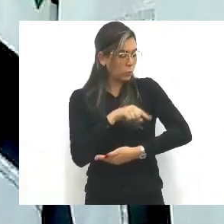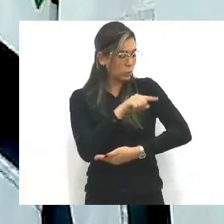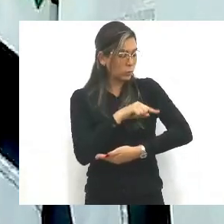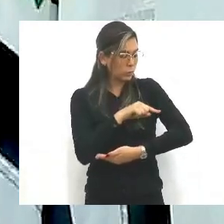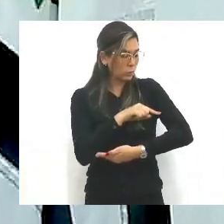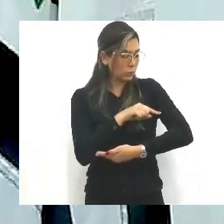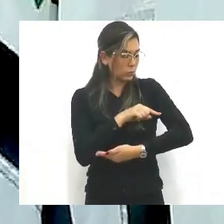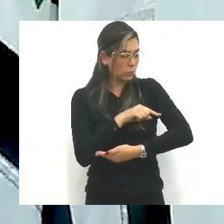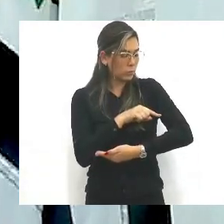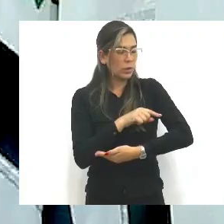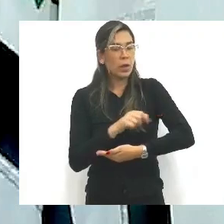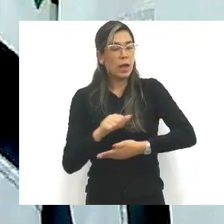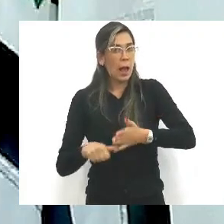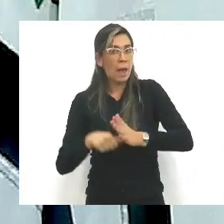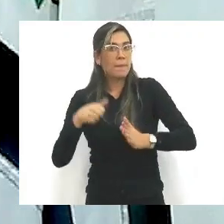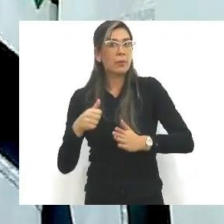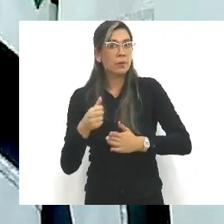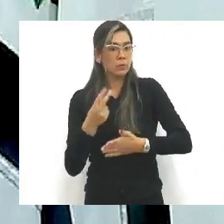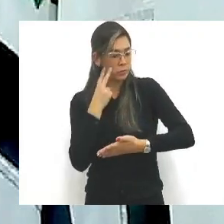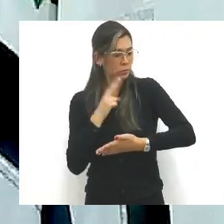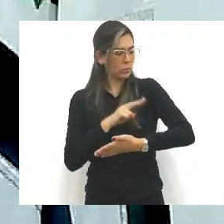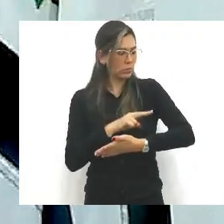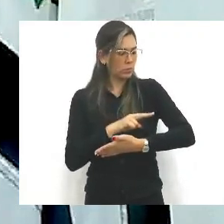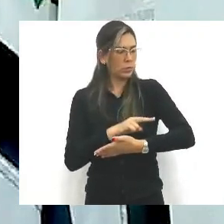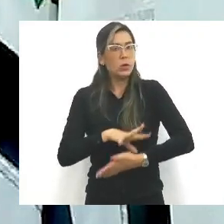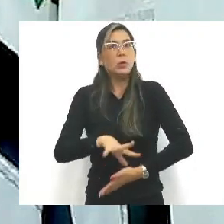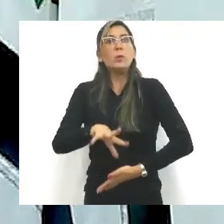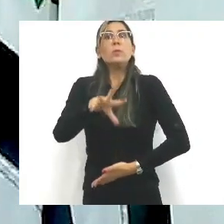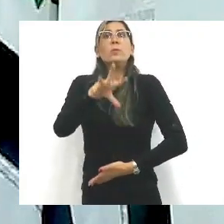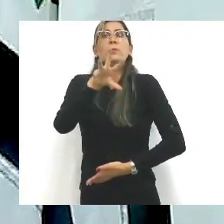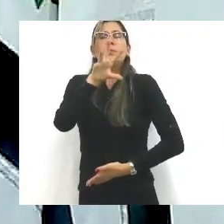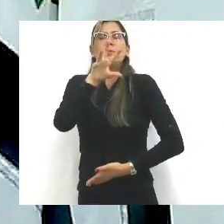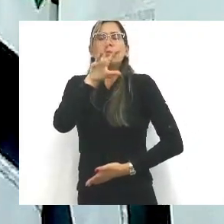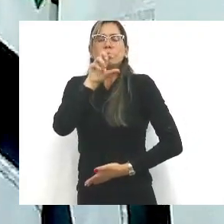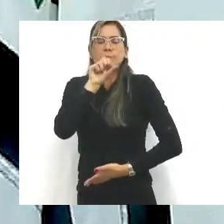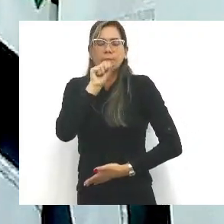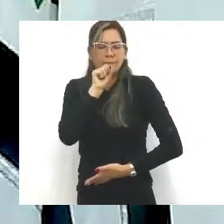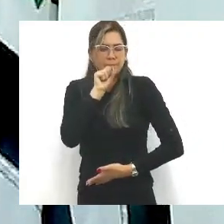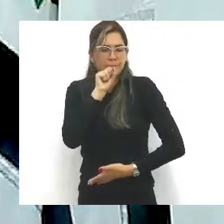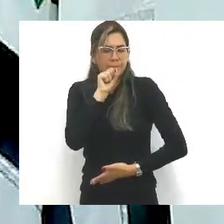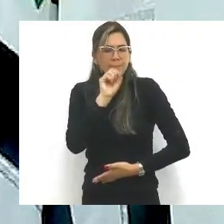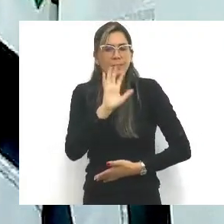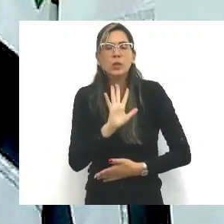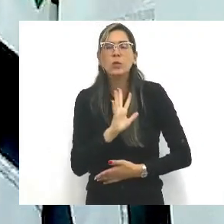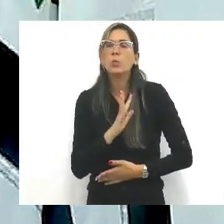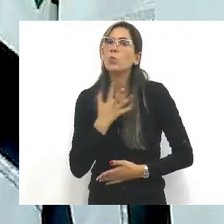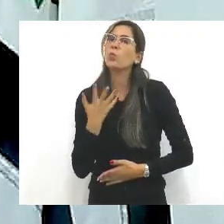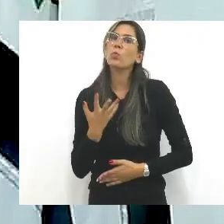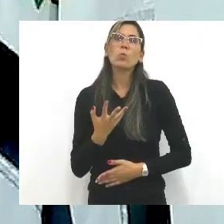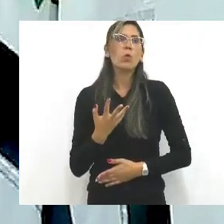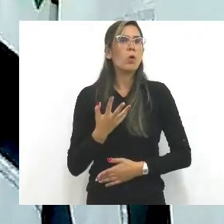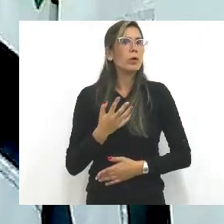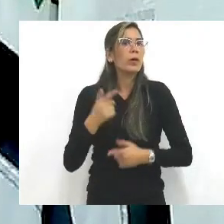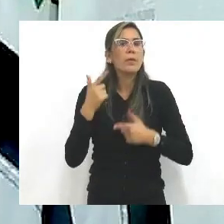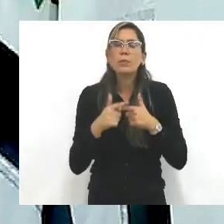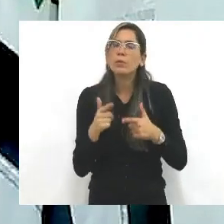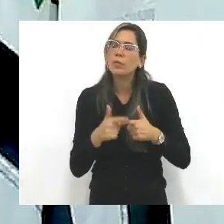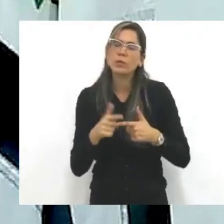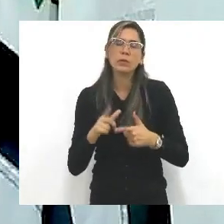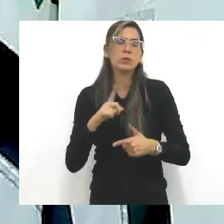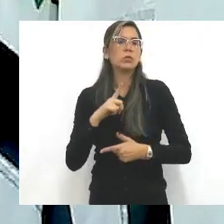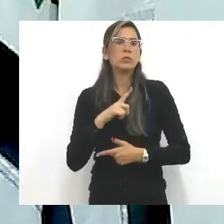Senhoras e senhores, a primeira coisa que eu fiz foi respirar fundo. Qualquer situação, qualquer emergência, qualquer problema que vocês